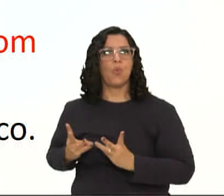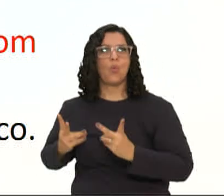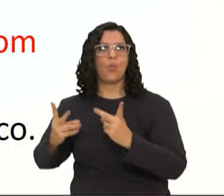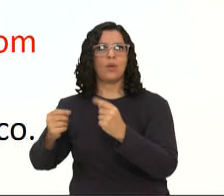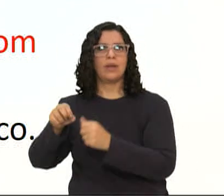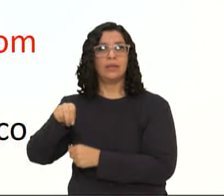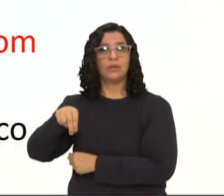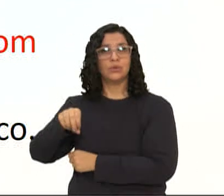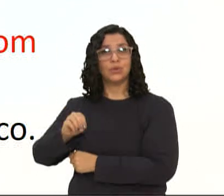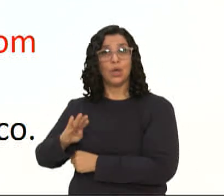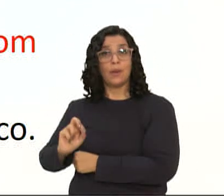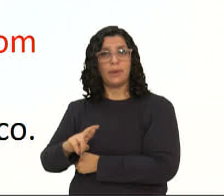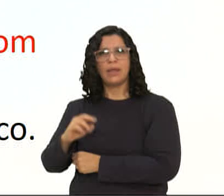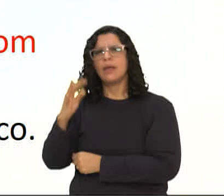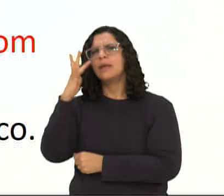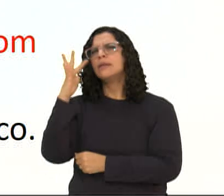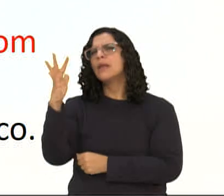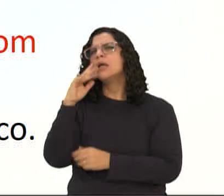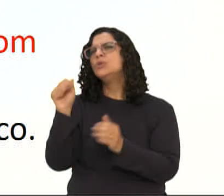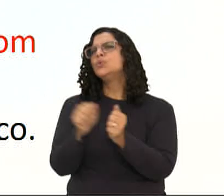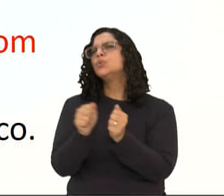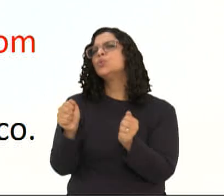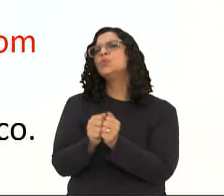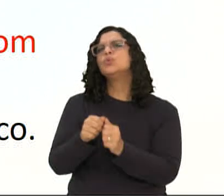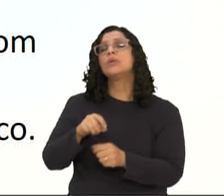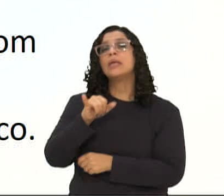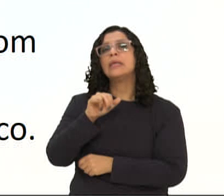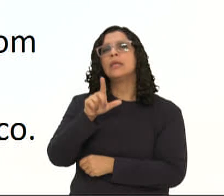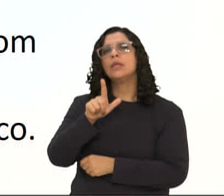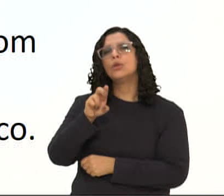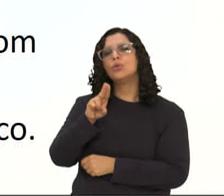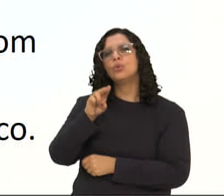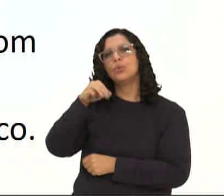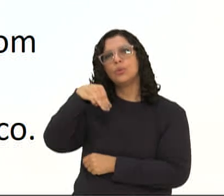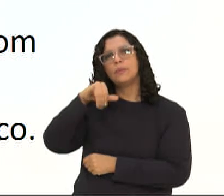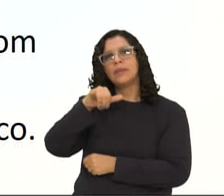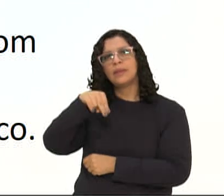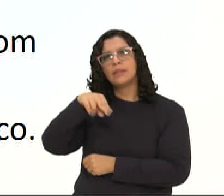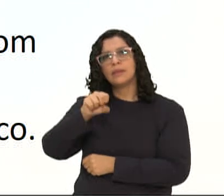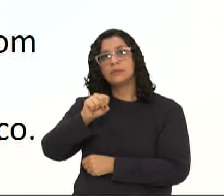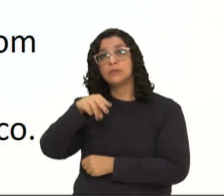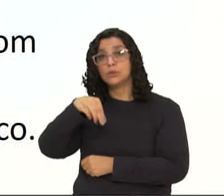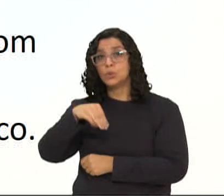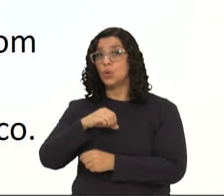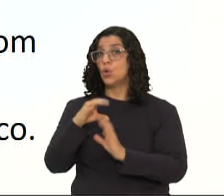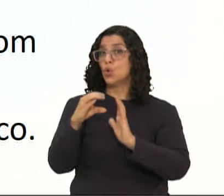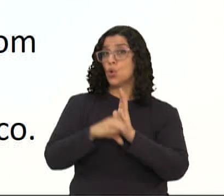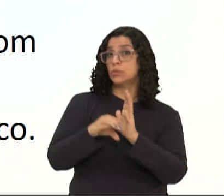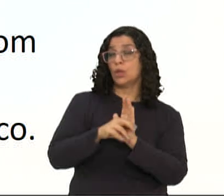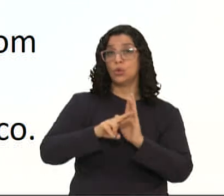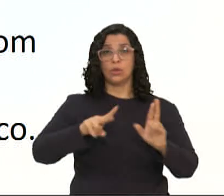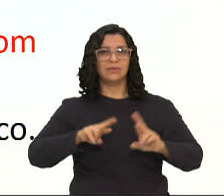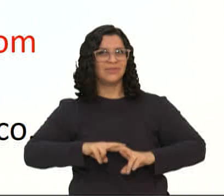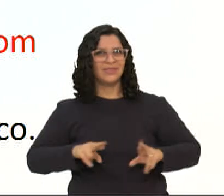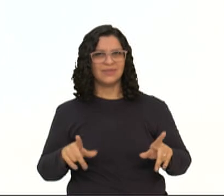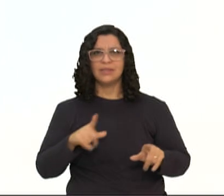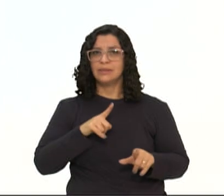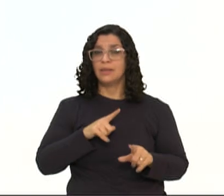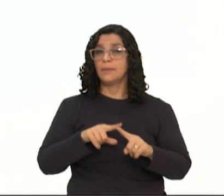com ideias iluministas. Então, esse exercício é bastante simples, essa associação de dois conceitos diferentes.